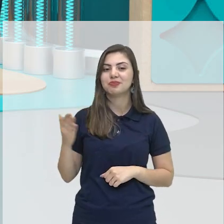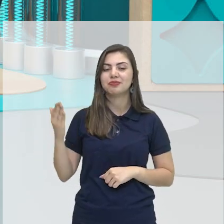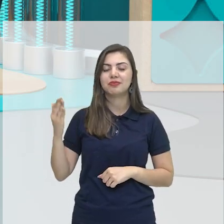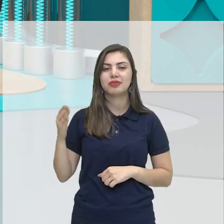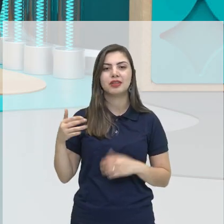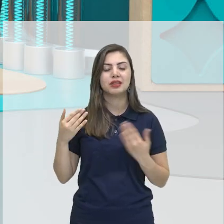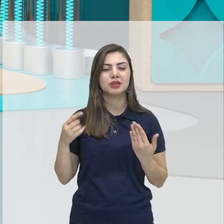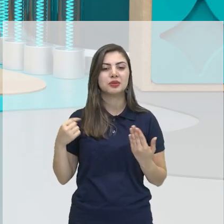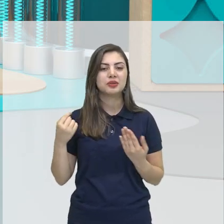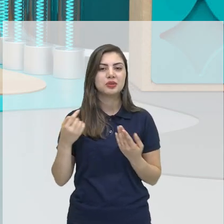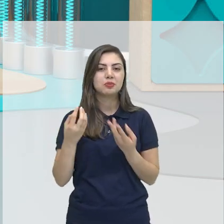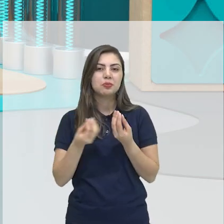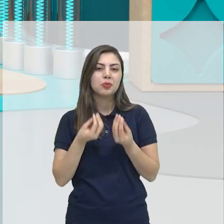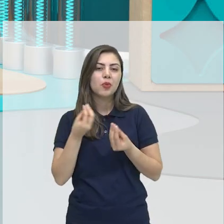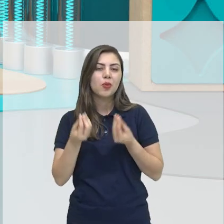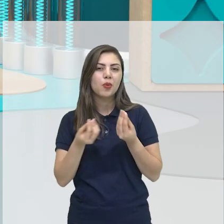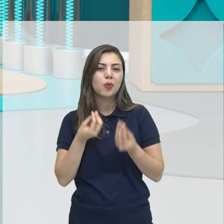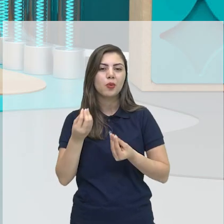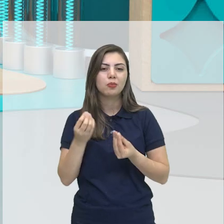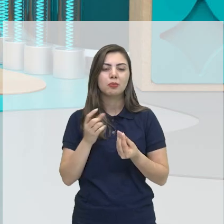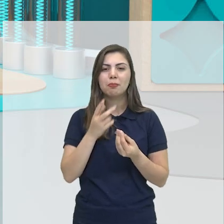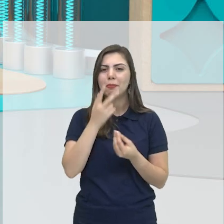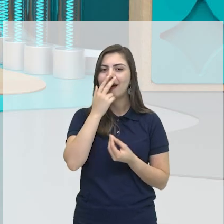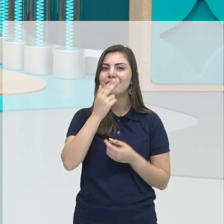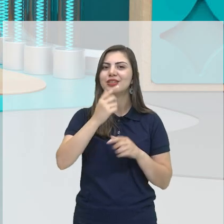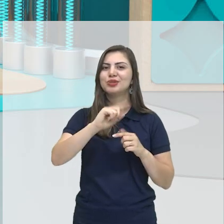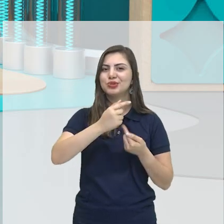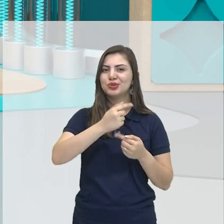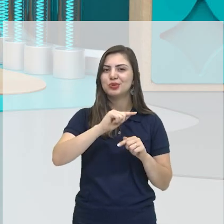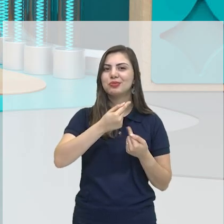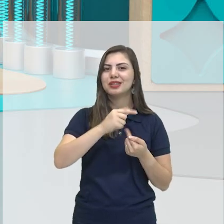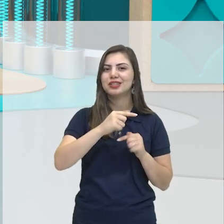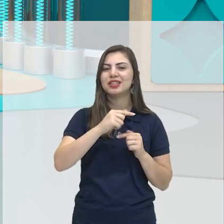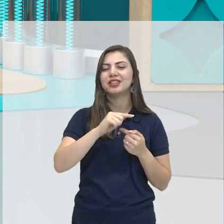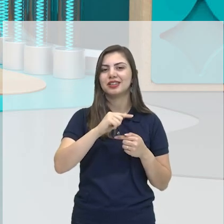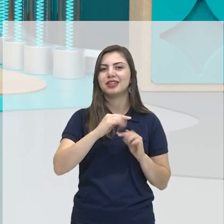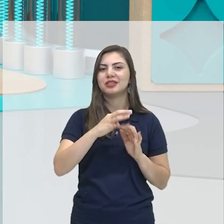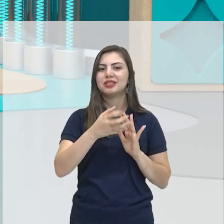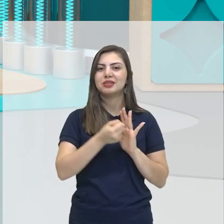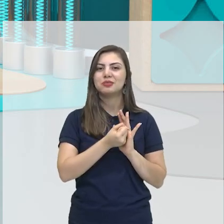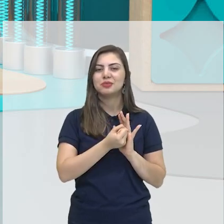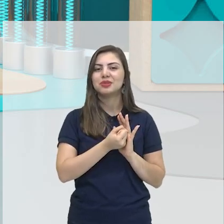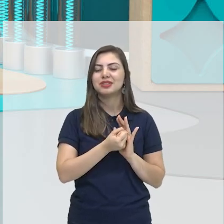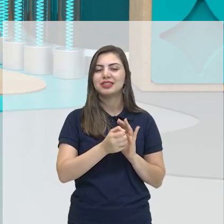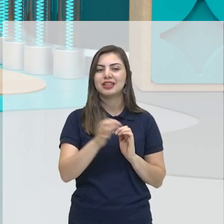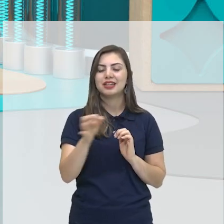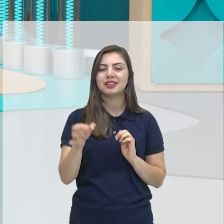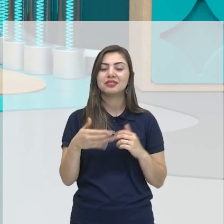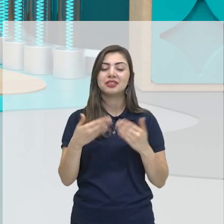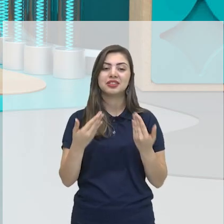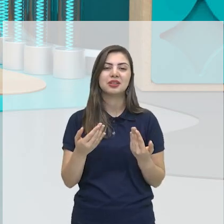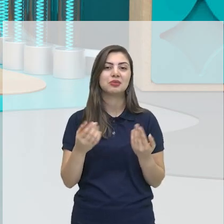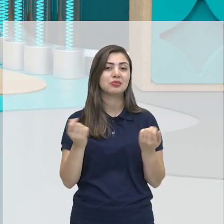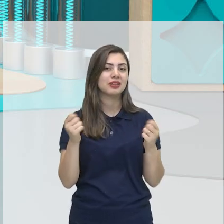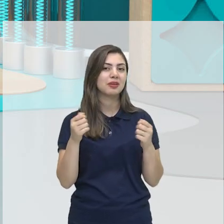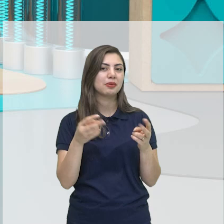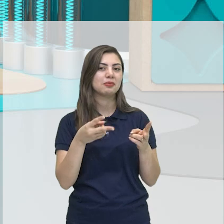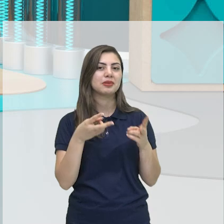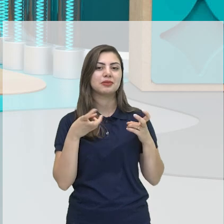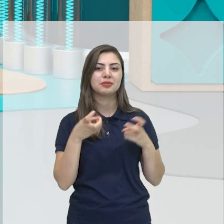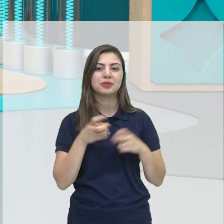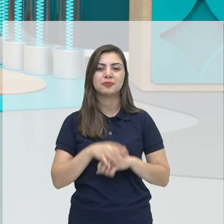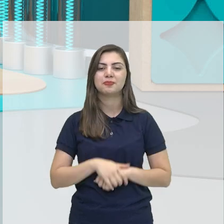pintura. E nós temos também o uso das cores austeras, do branco ao negro, passando pelo cinza, pelo